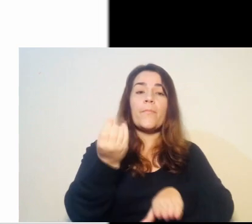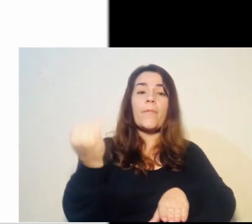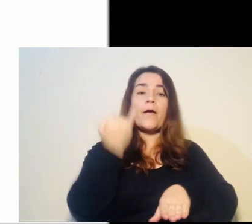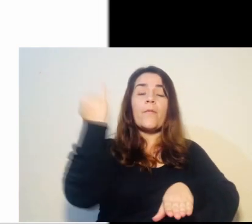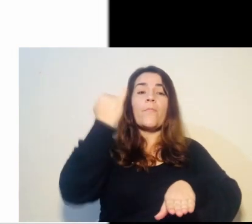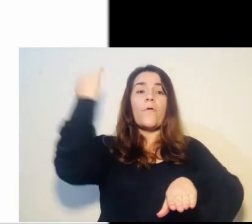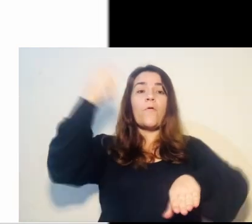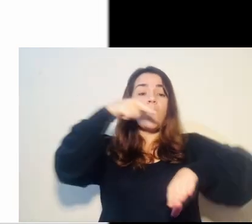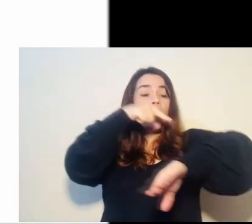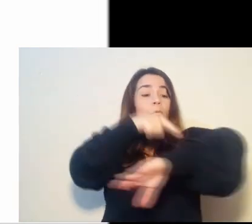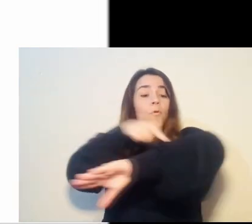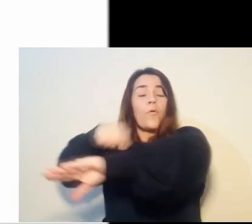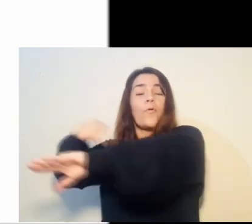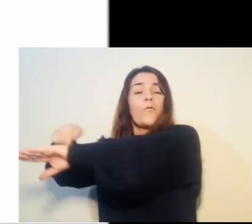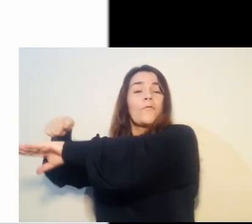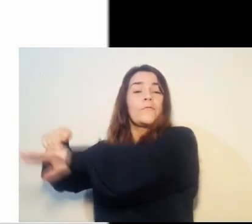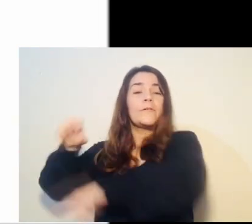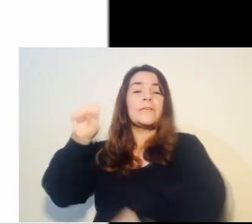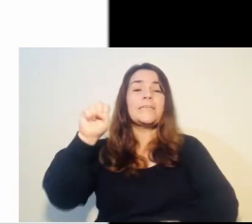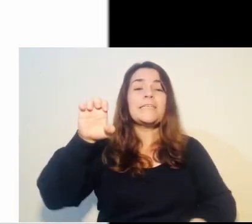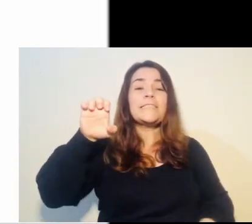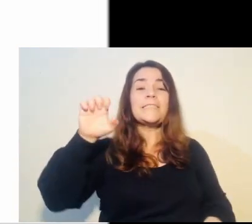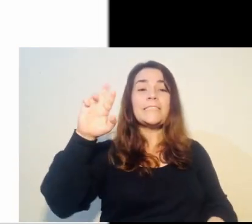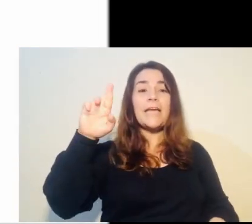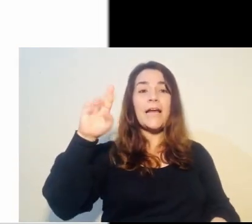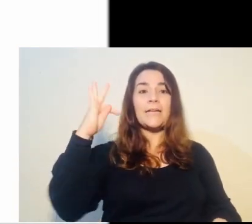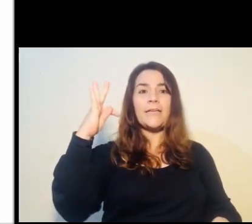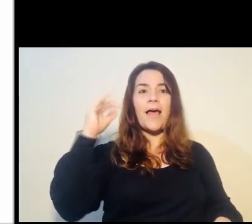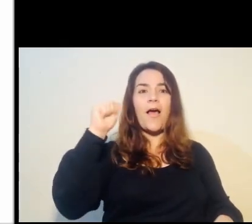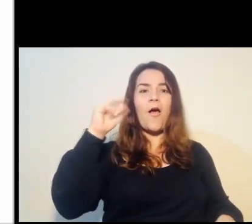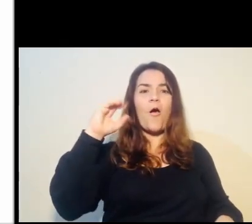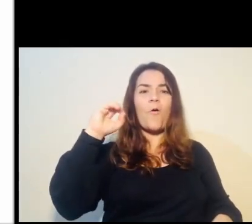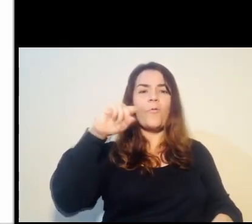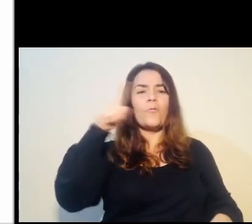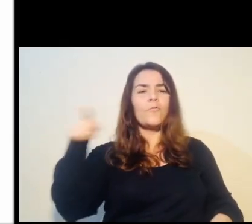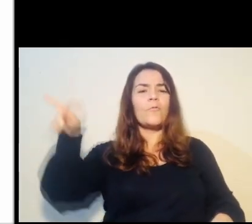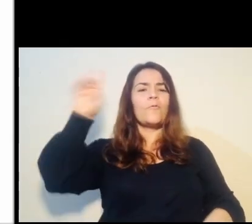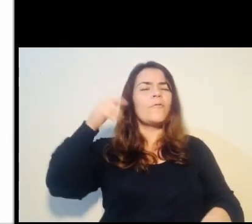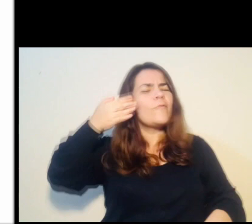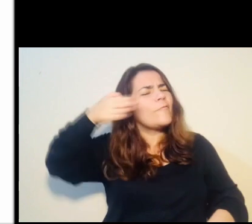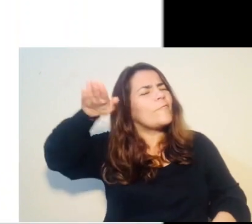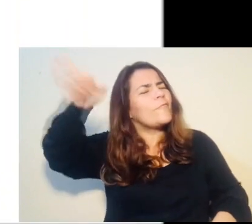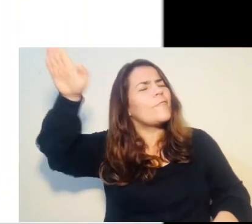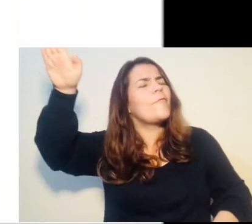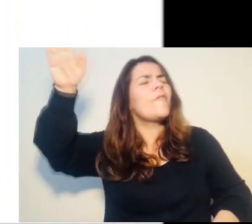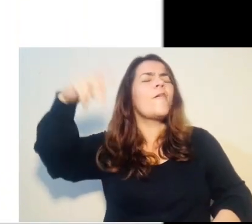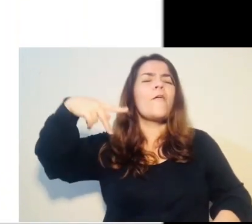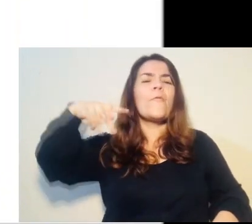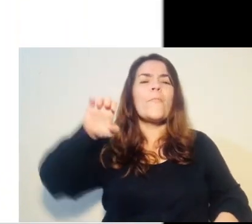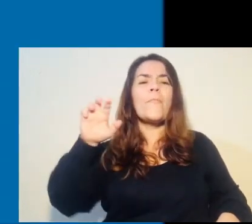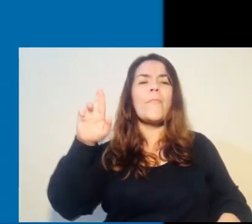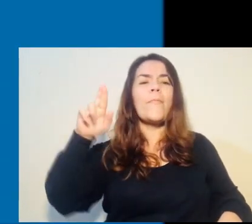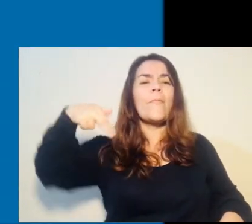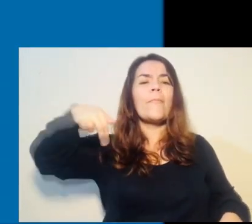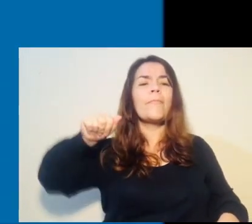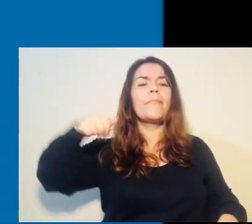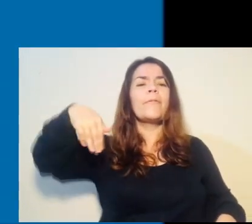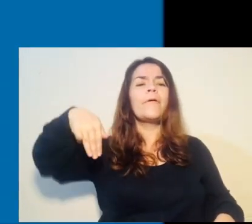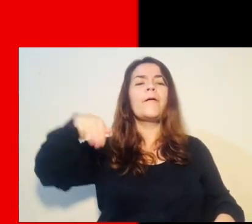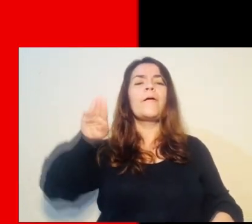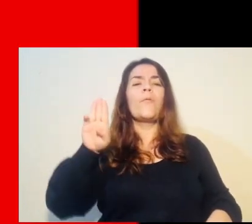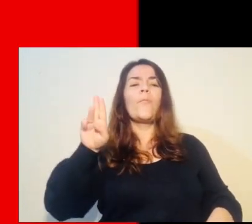como principais locais o sertão de estados do Nordeste, como Pernambuco,